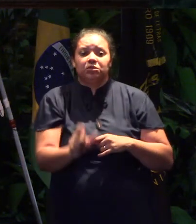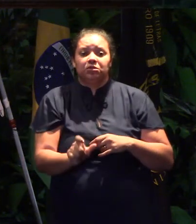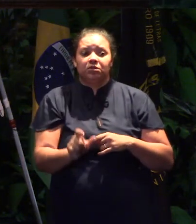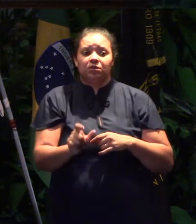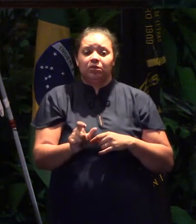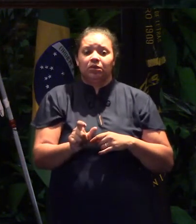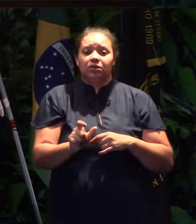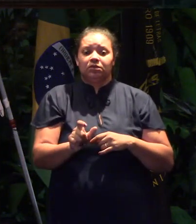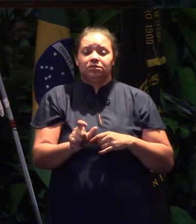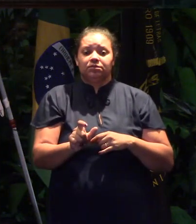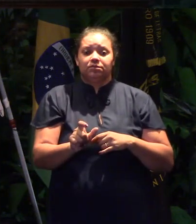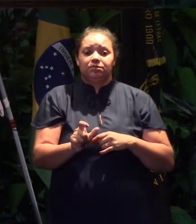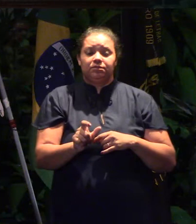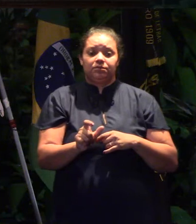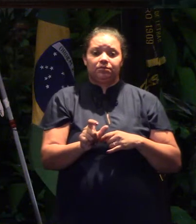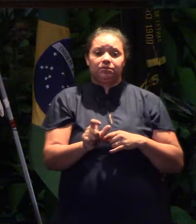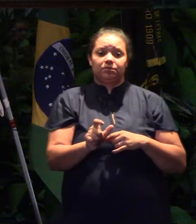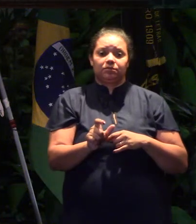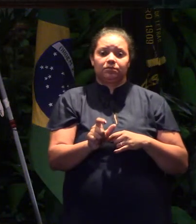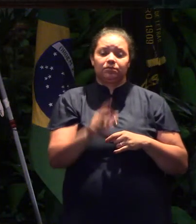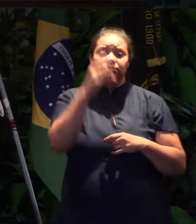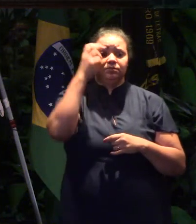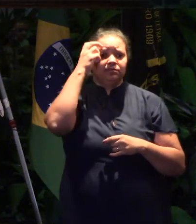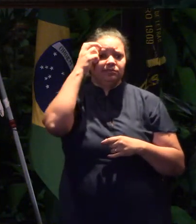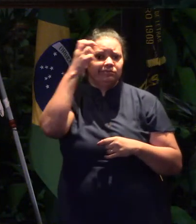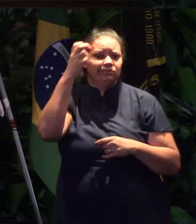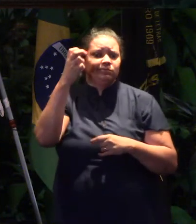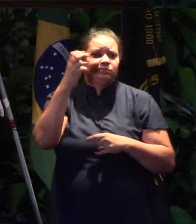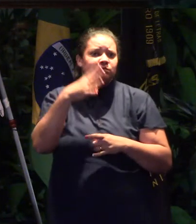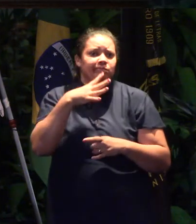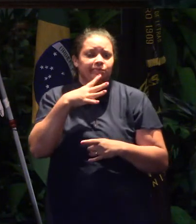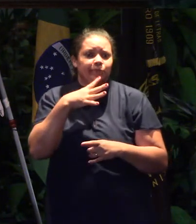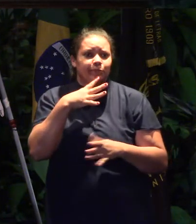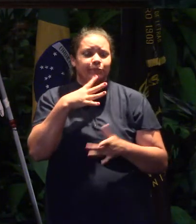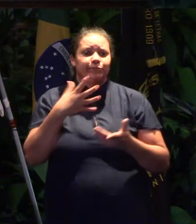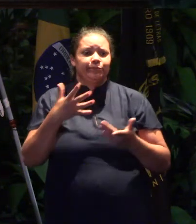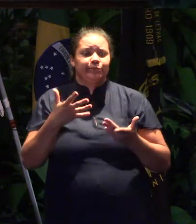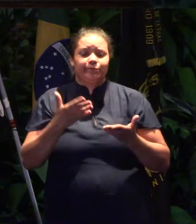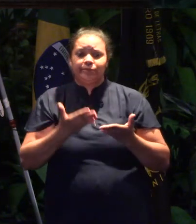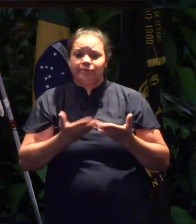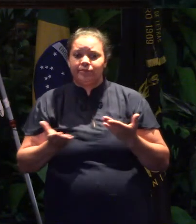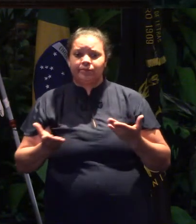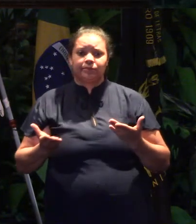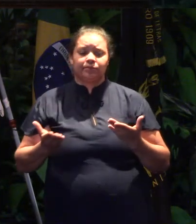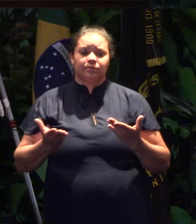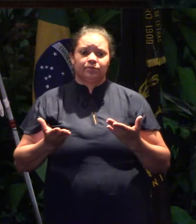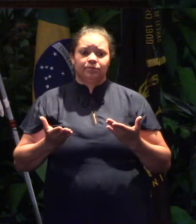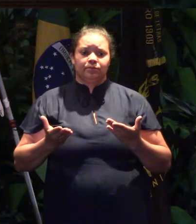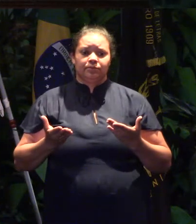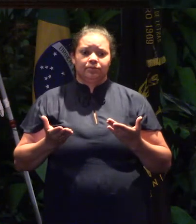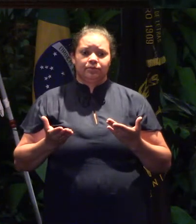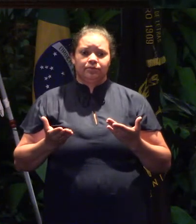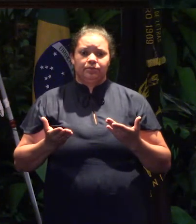elas vão se perdendo no conhecimento, né? Elas passam, a partir do momento que estão todas tem